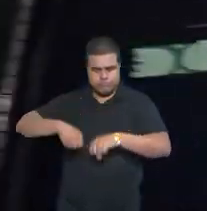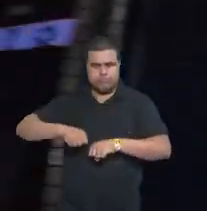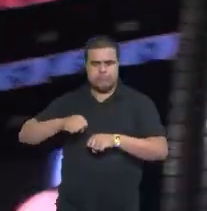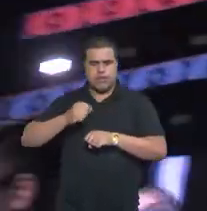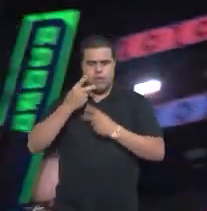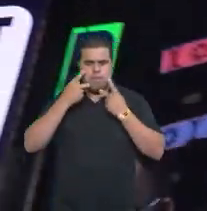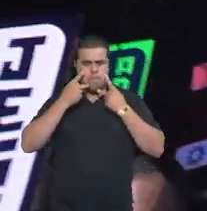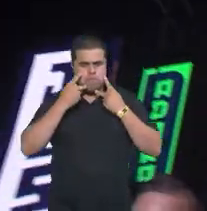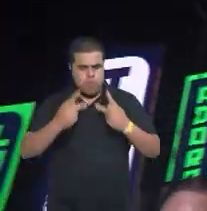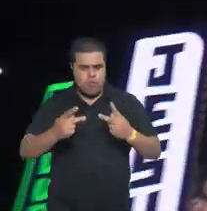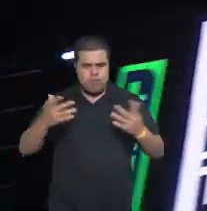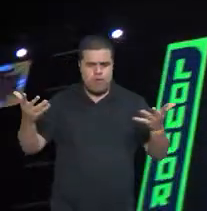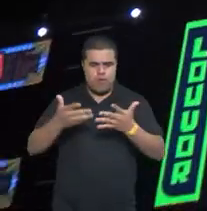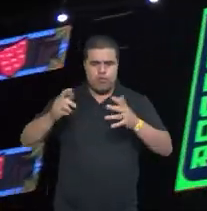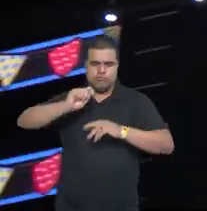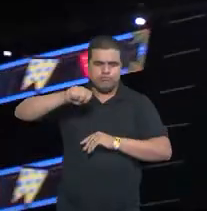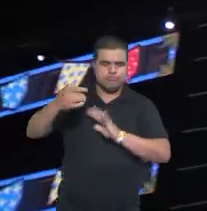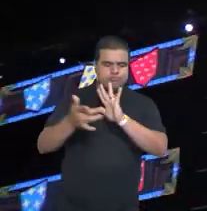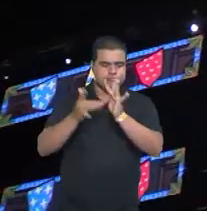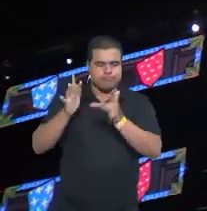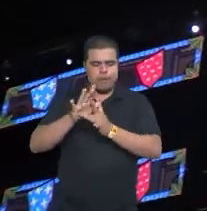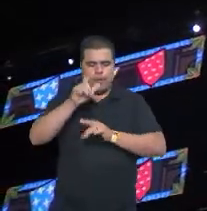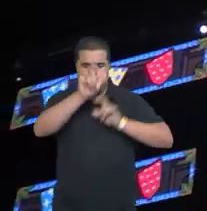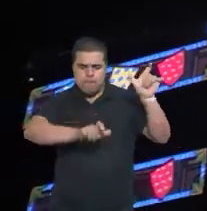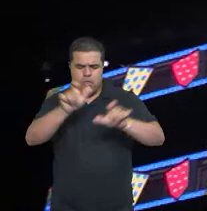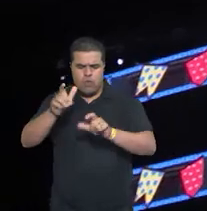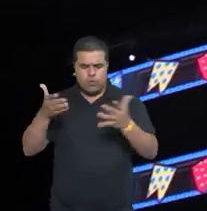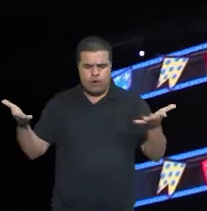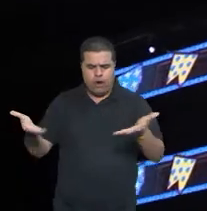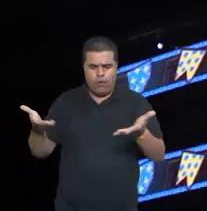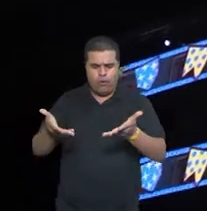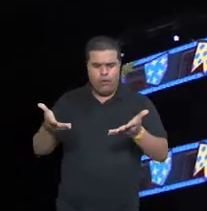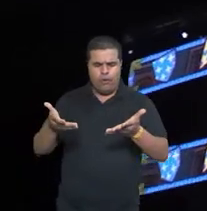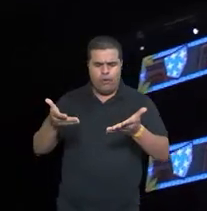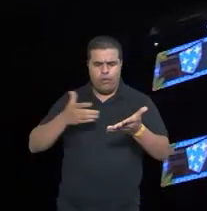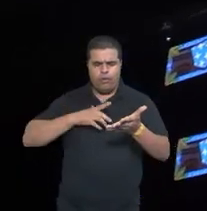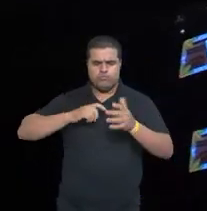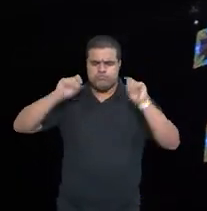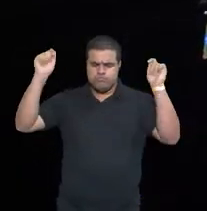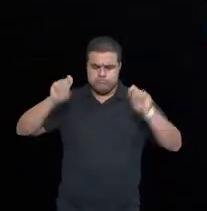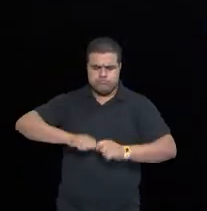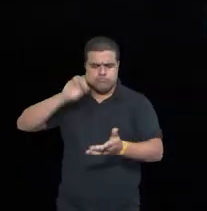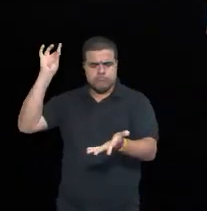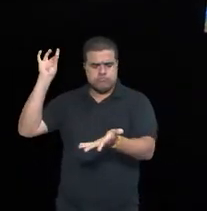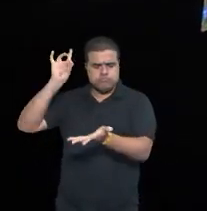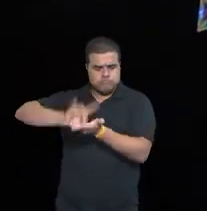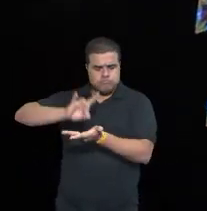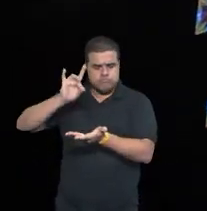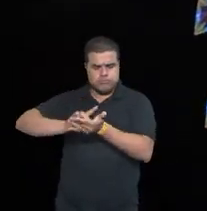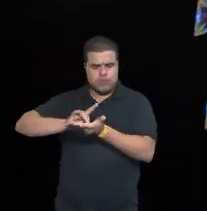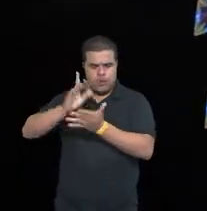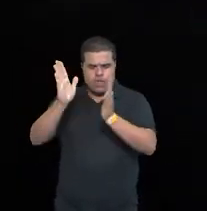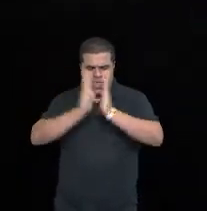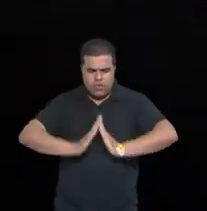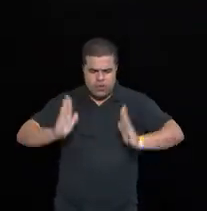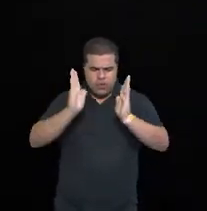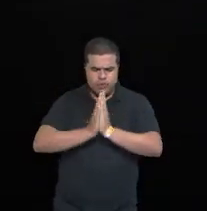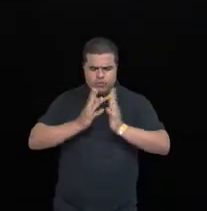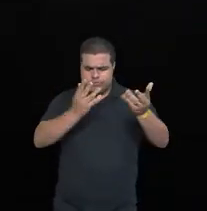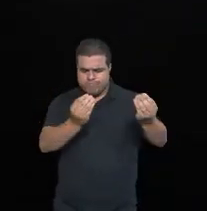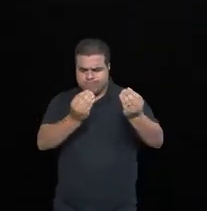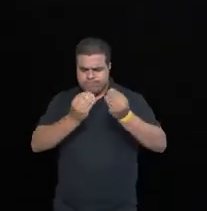profetizo em nome do Senhor Jesus pessoas aqui senhor determinando em nome do Senhor Jesus enquanto te adora